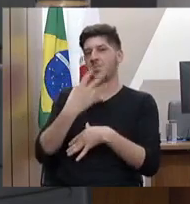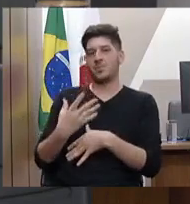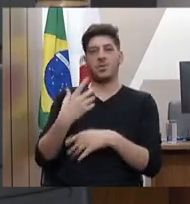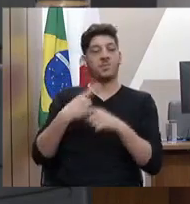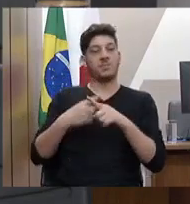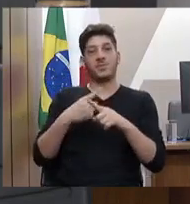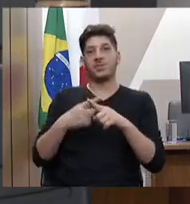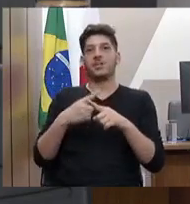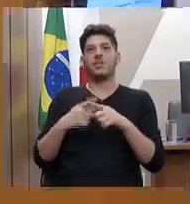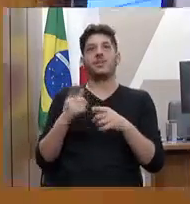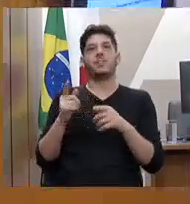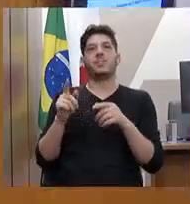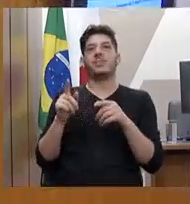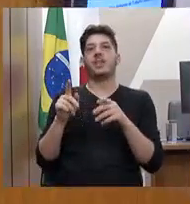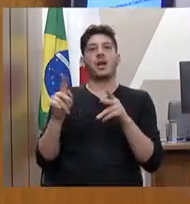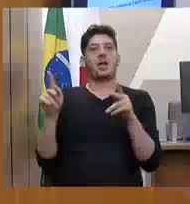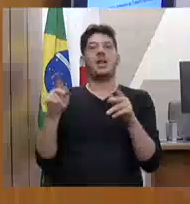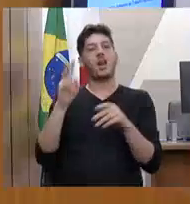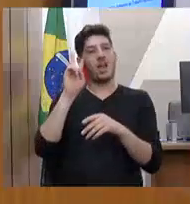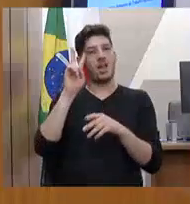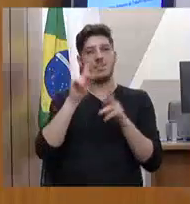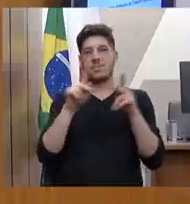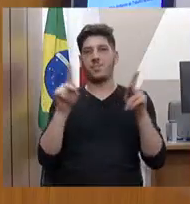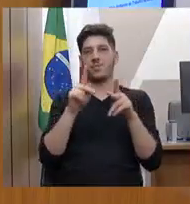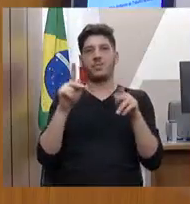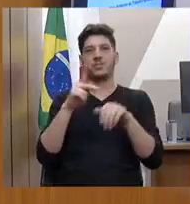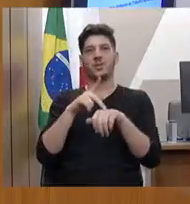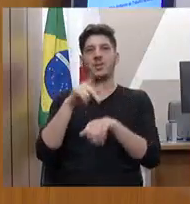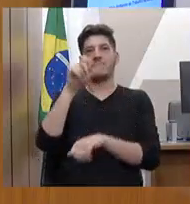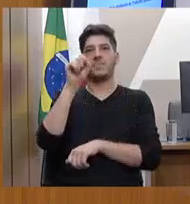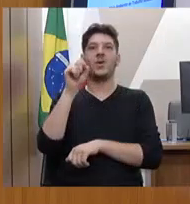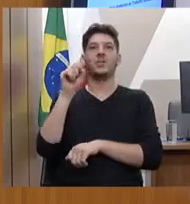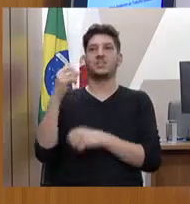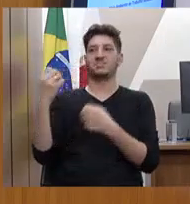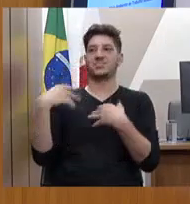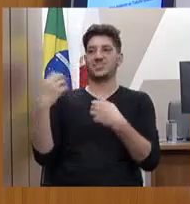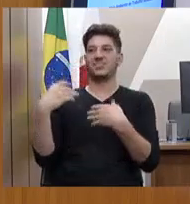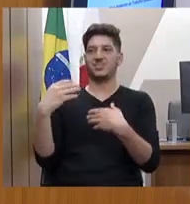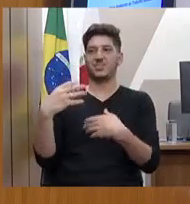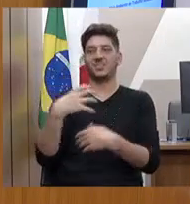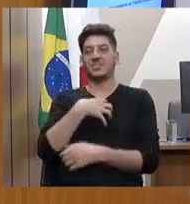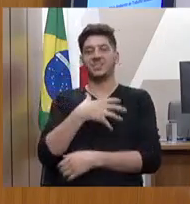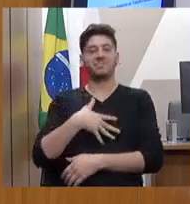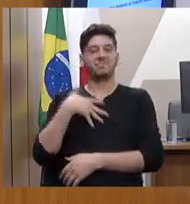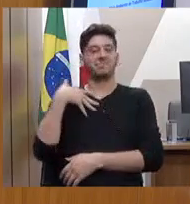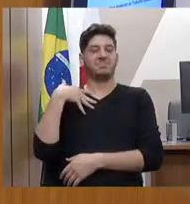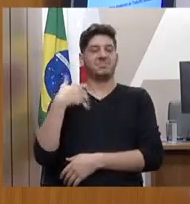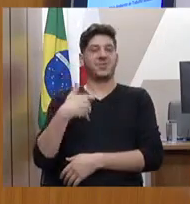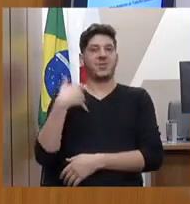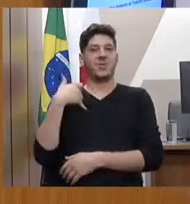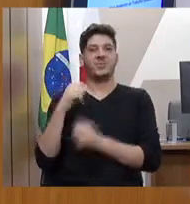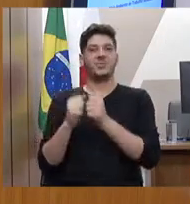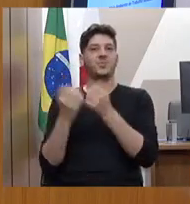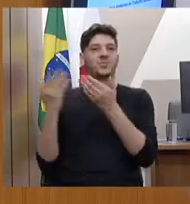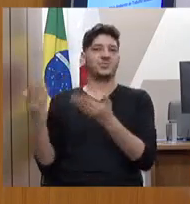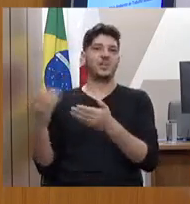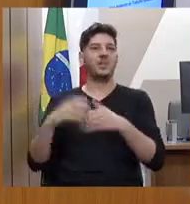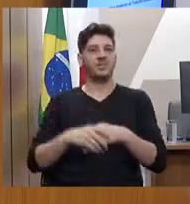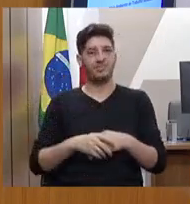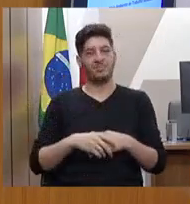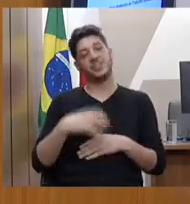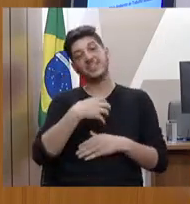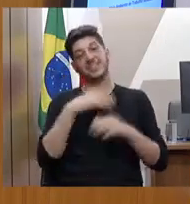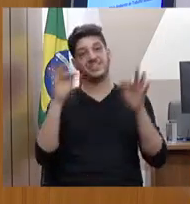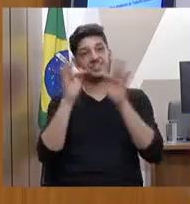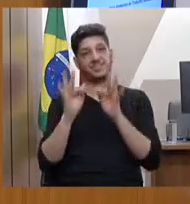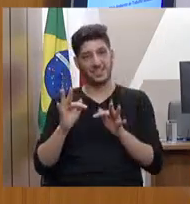professor na pós-graduação então é para mim é sempre uma honra também compartilhar né porque nós Fico feliz